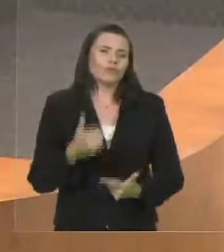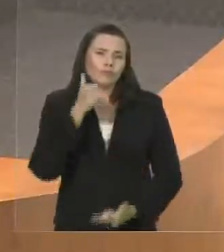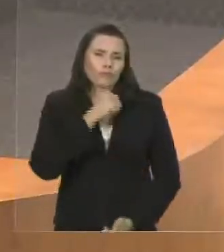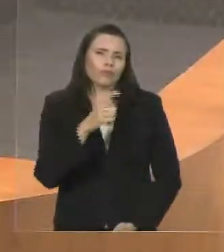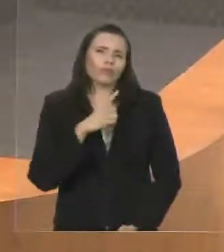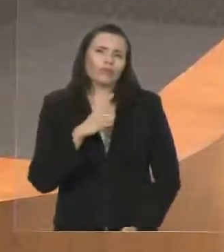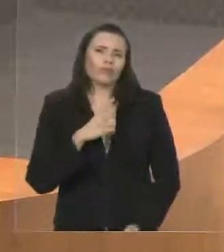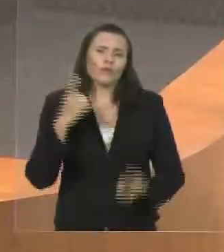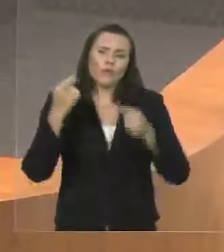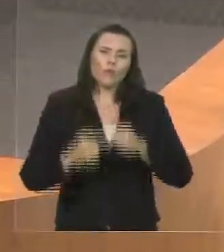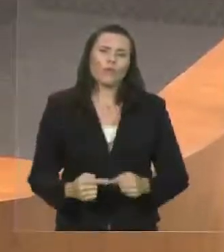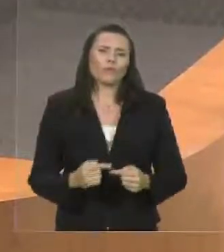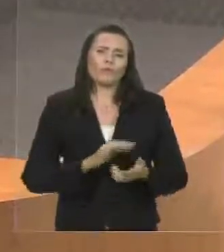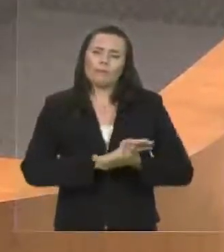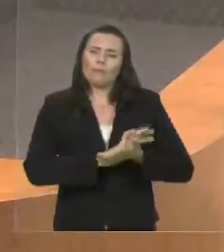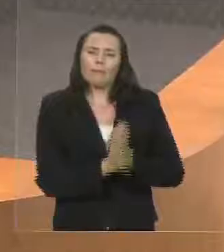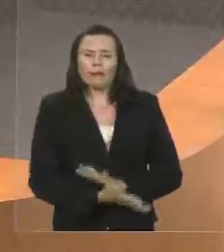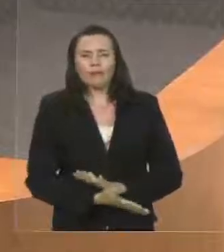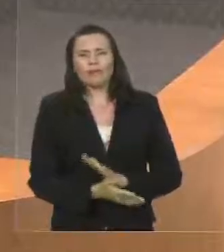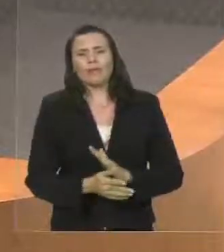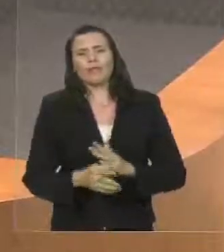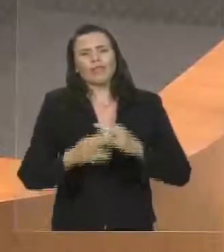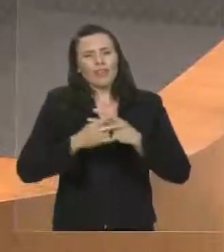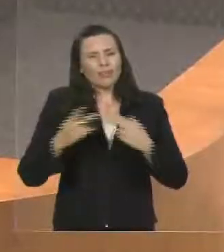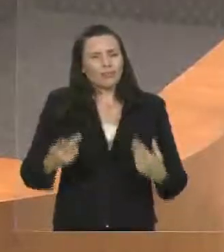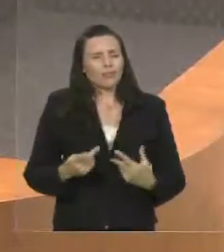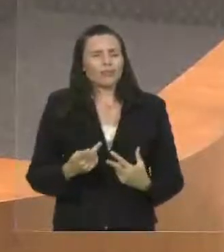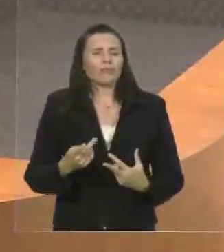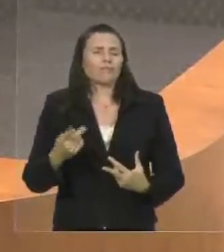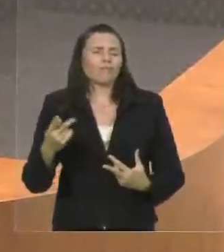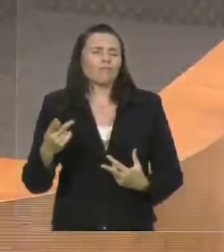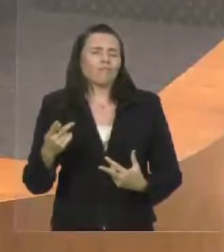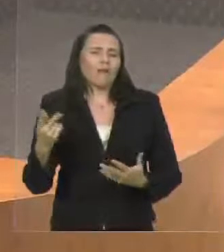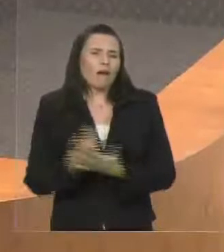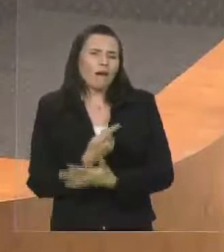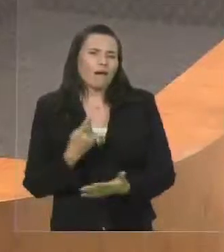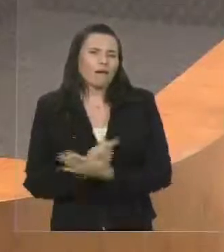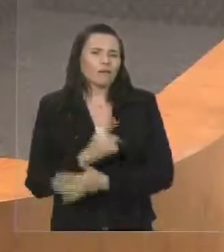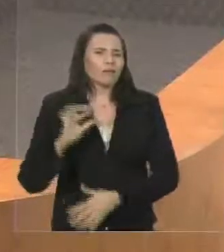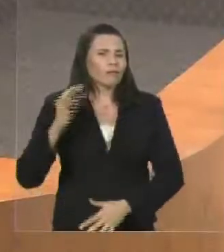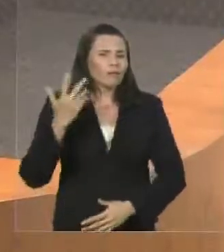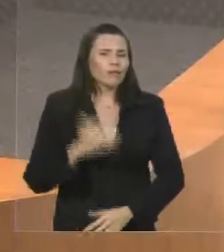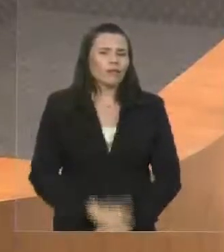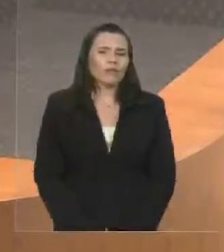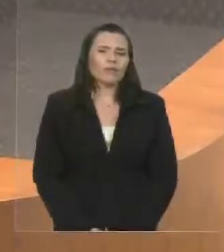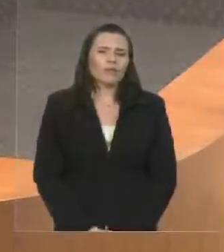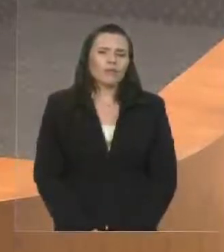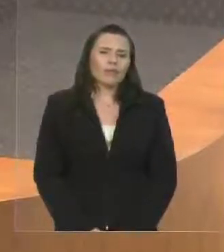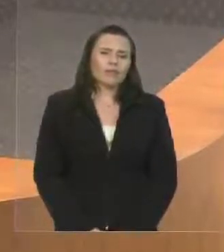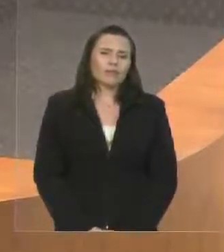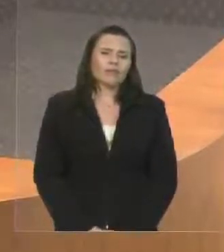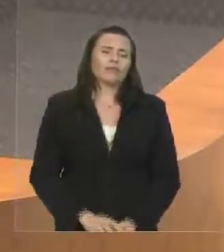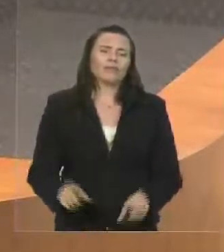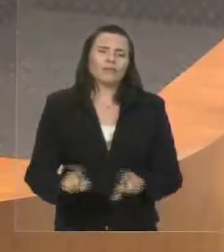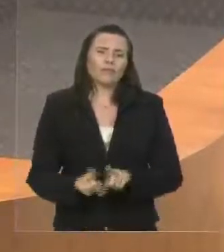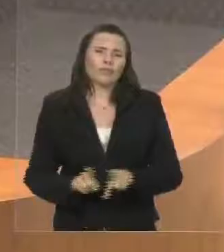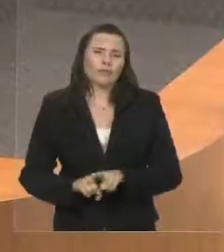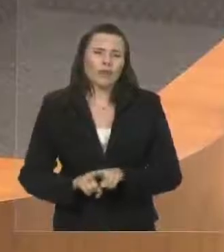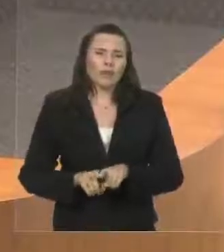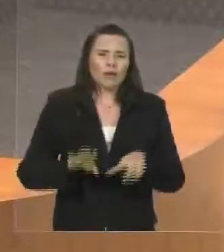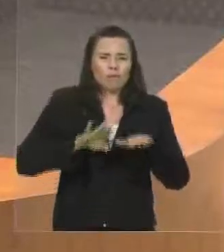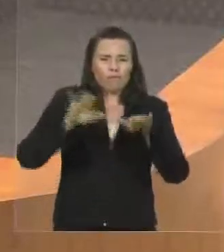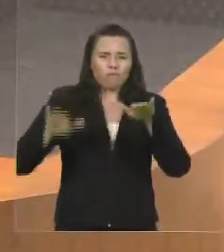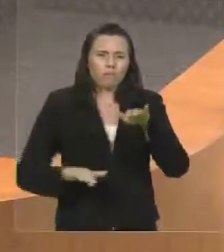violência, o preconceito, todos os tipos, né, de impedimento, todos os tipos de